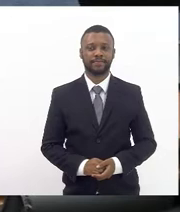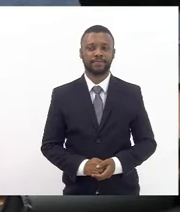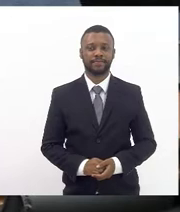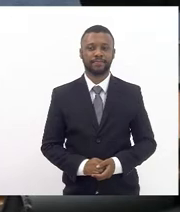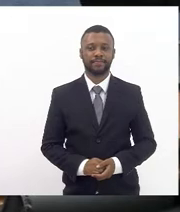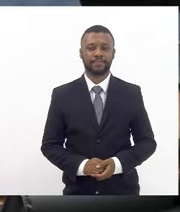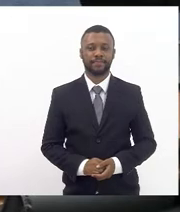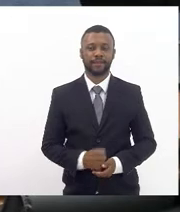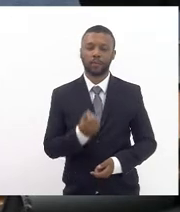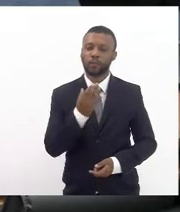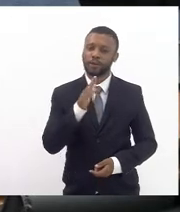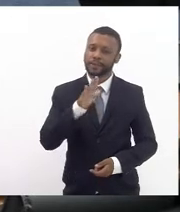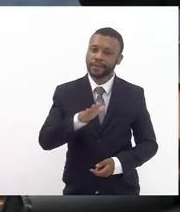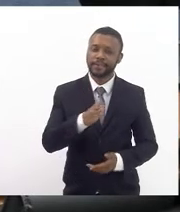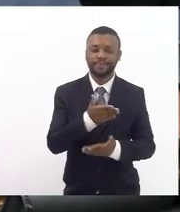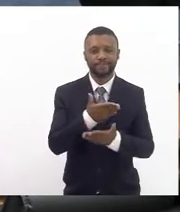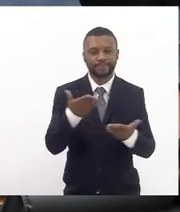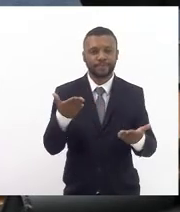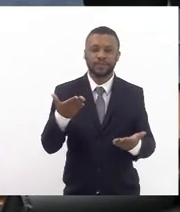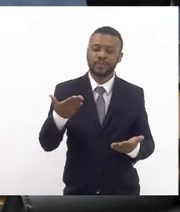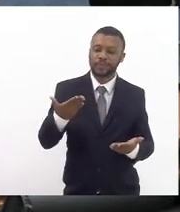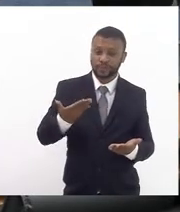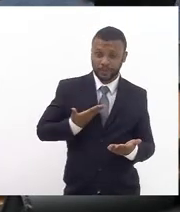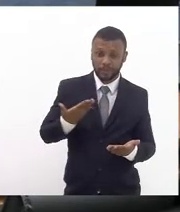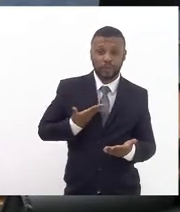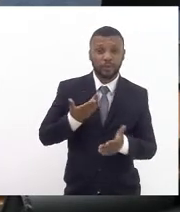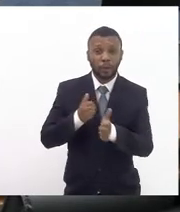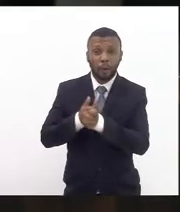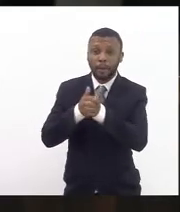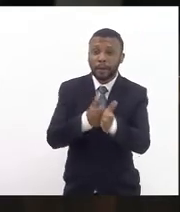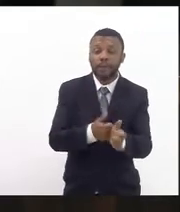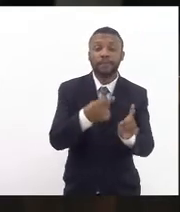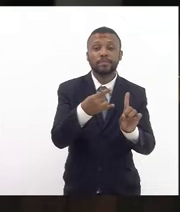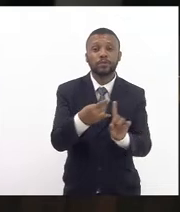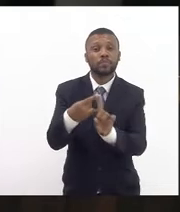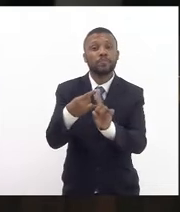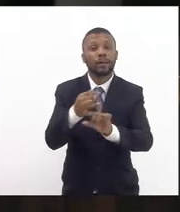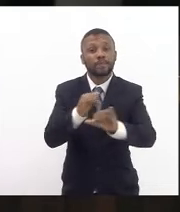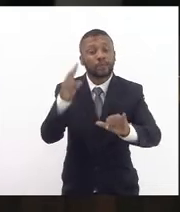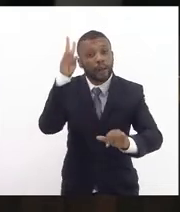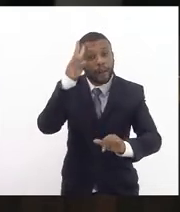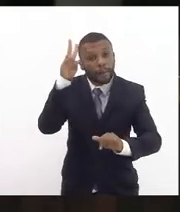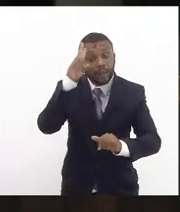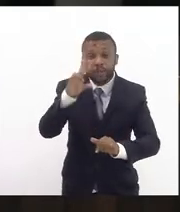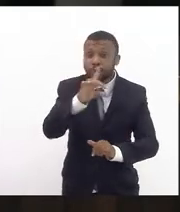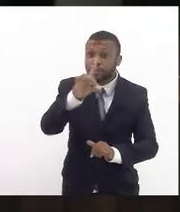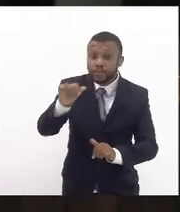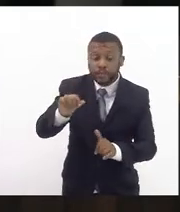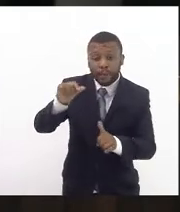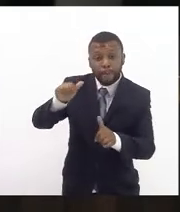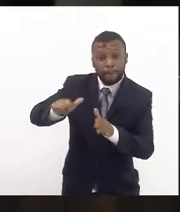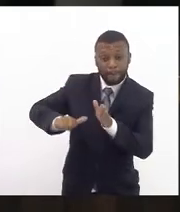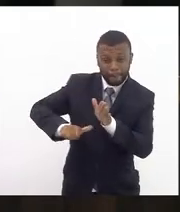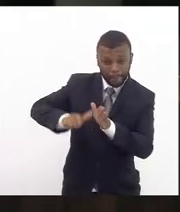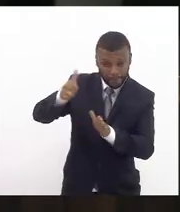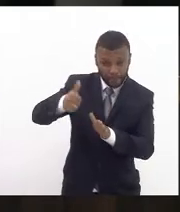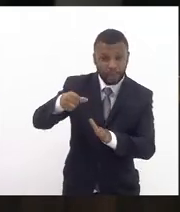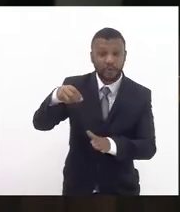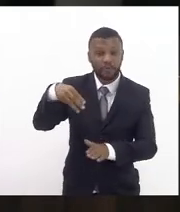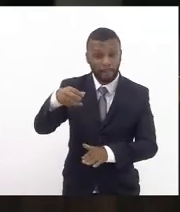Boa tarde aos amigos aqui do Zoom. Lembrando que a partir de 1º de maio, presencial.